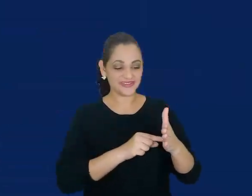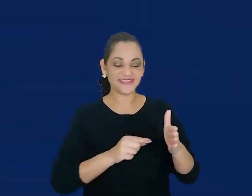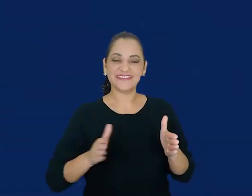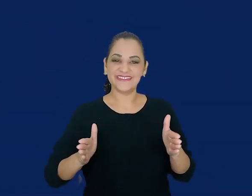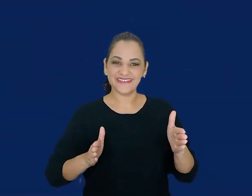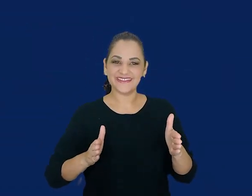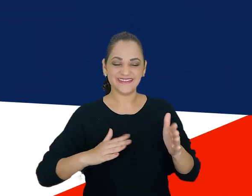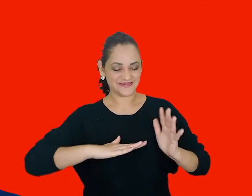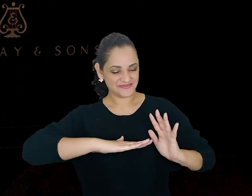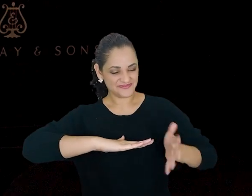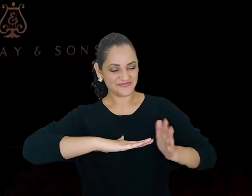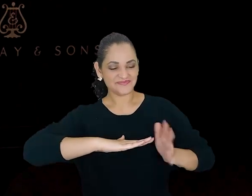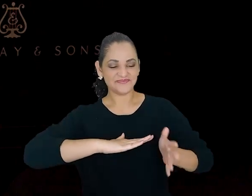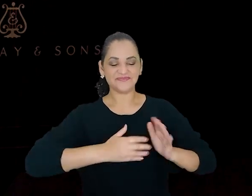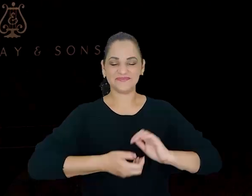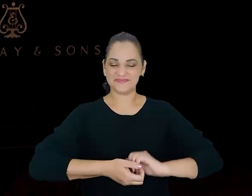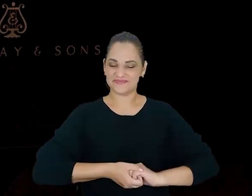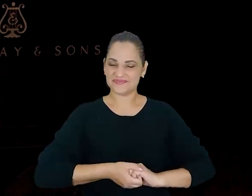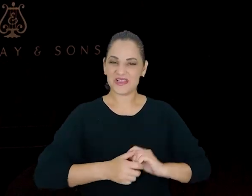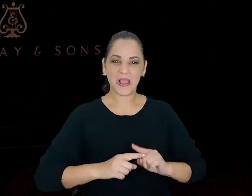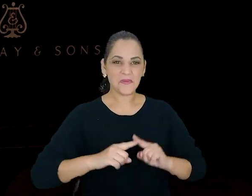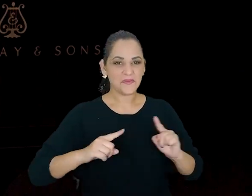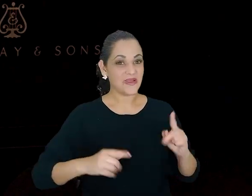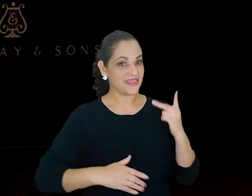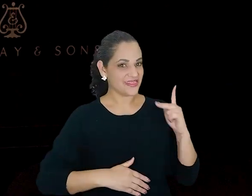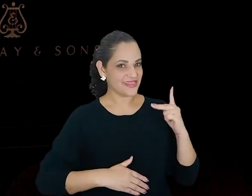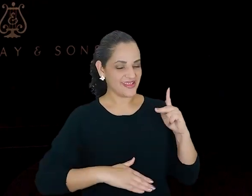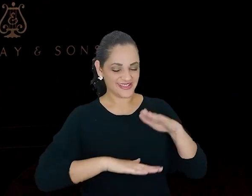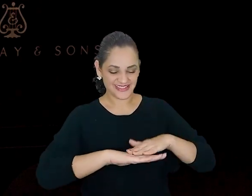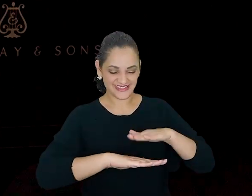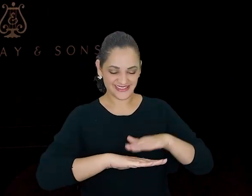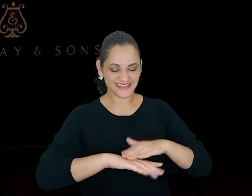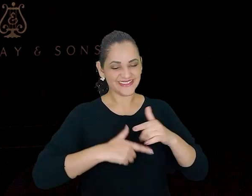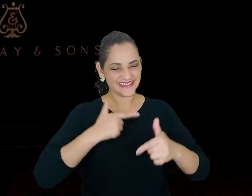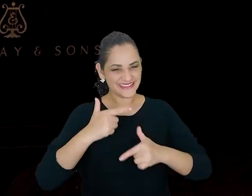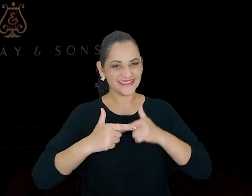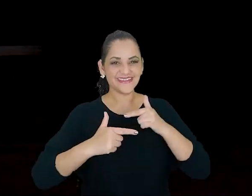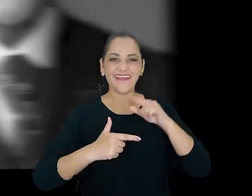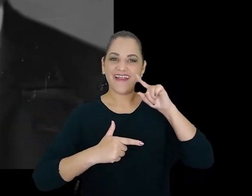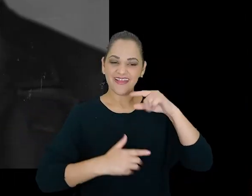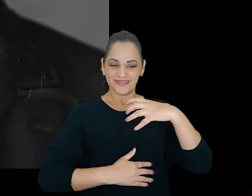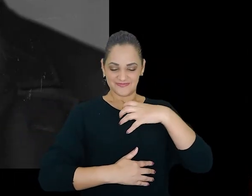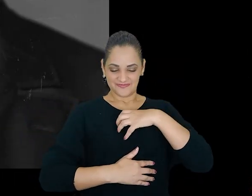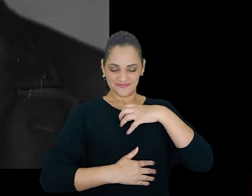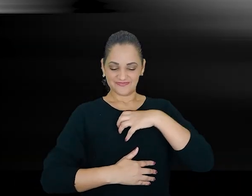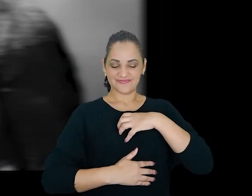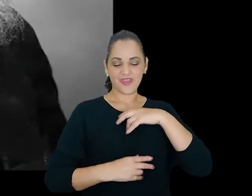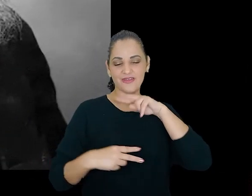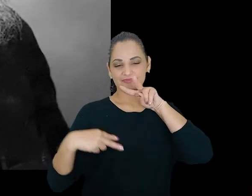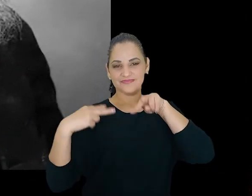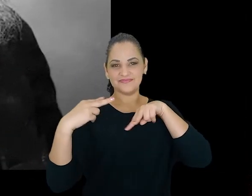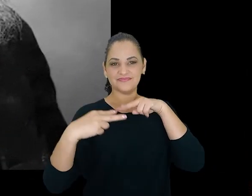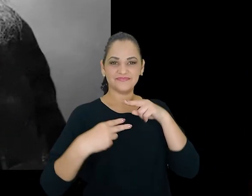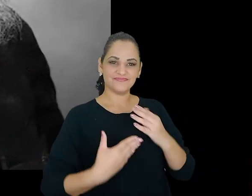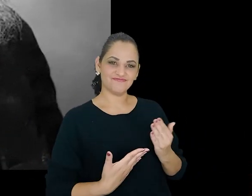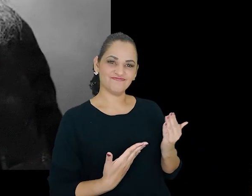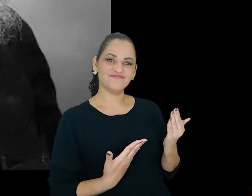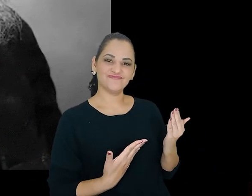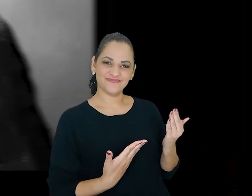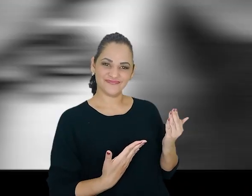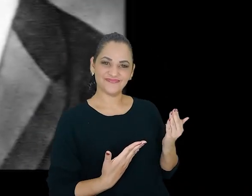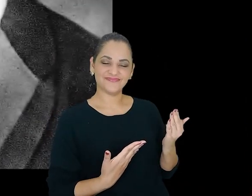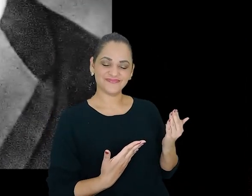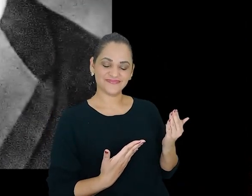contemporâneo. Porém, suas obras espelham o estilo romântico de Tchaikovsky,